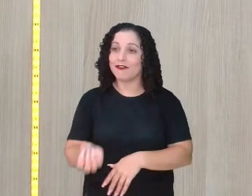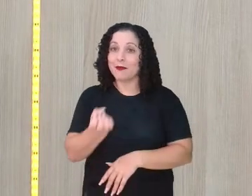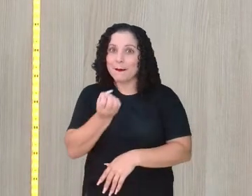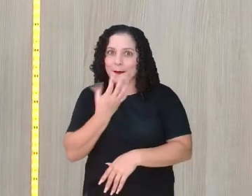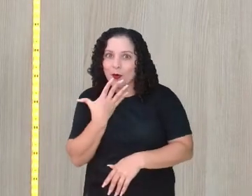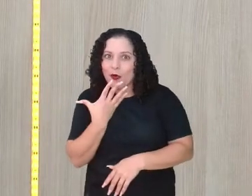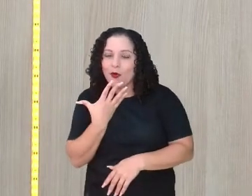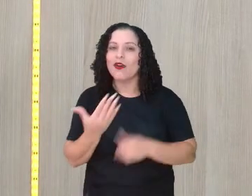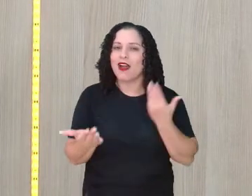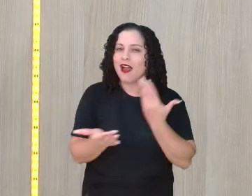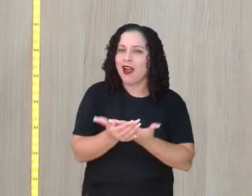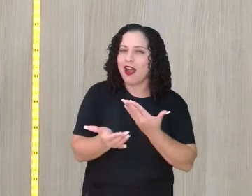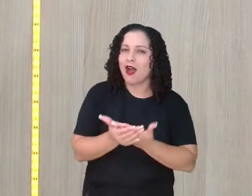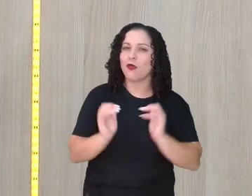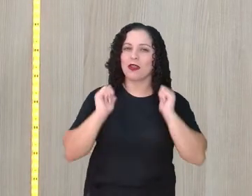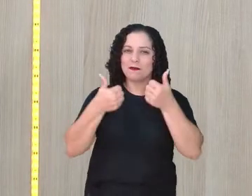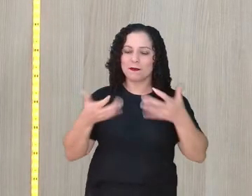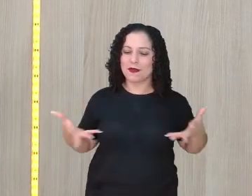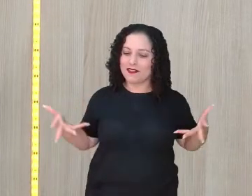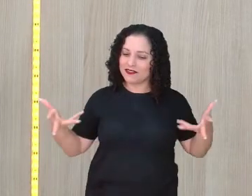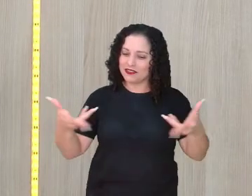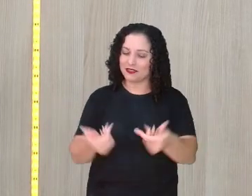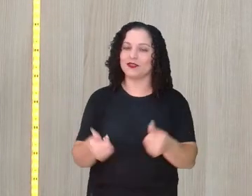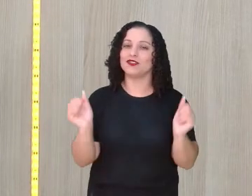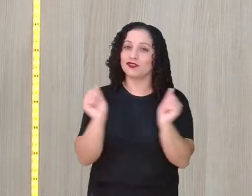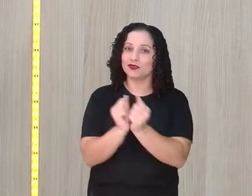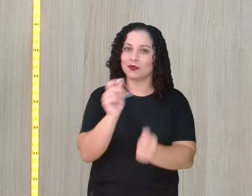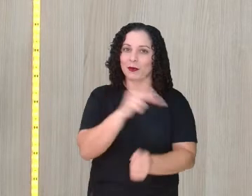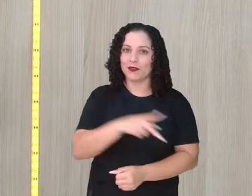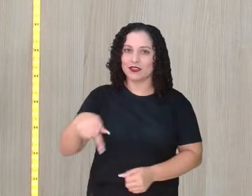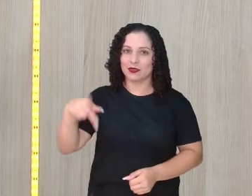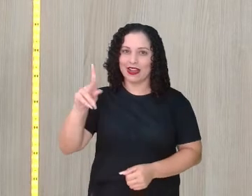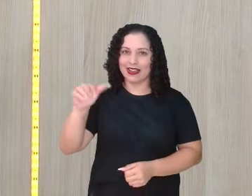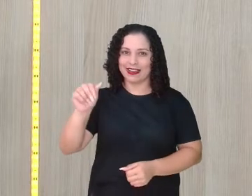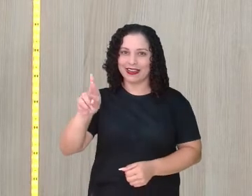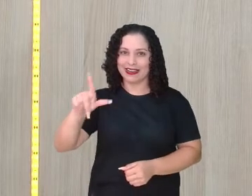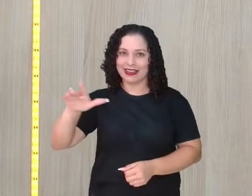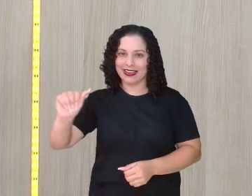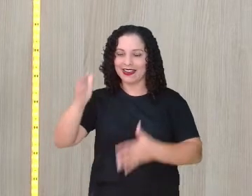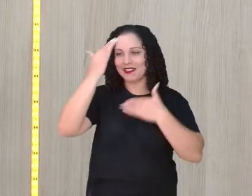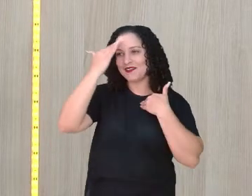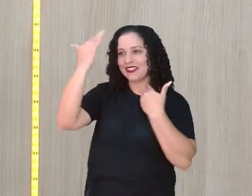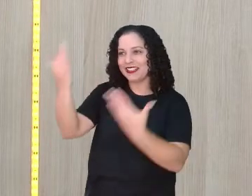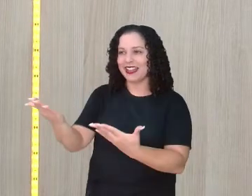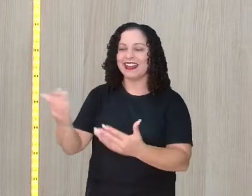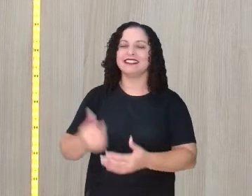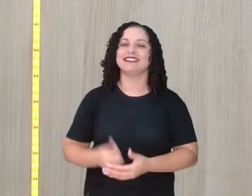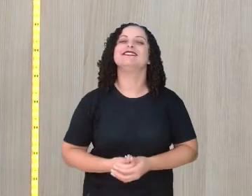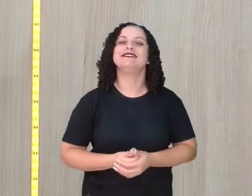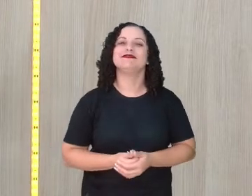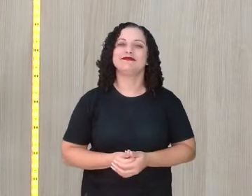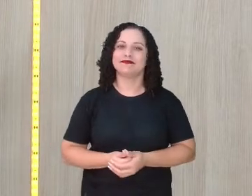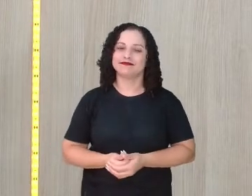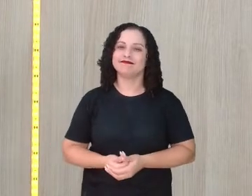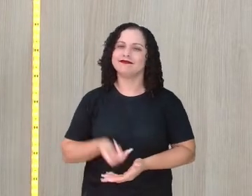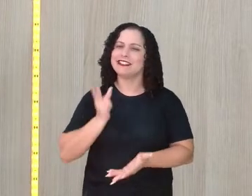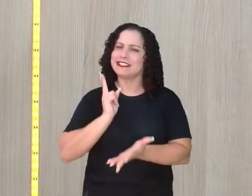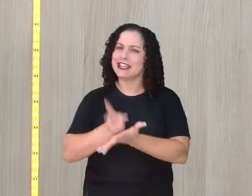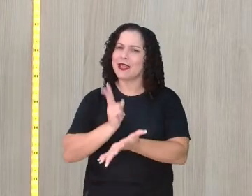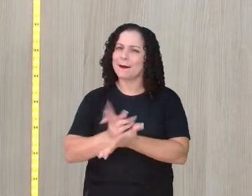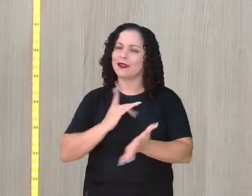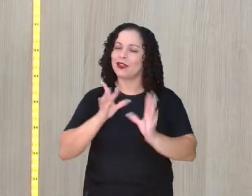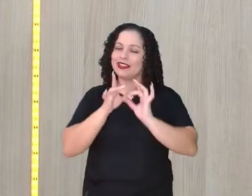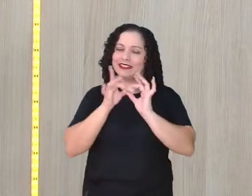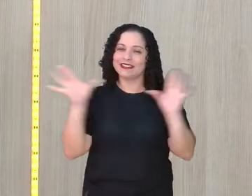bom. Foi boa essa aula também, bem gostosa de fazer com a professora Carla. Já agradeço mais uma vez o convite. Eu que agradeço, viu, professora? Estarei sempre